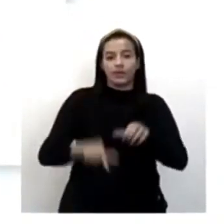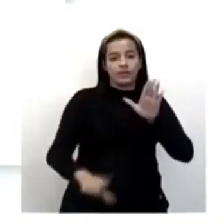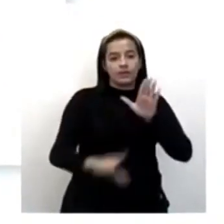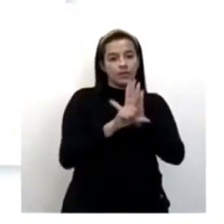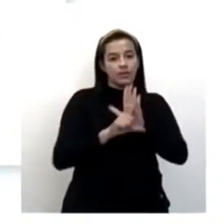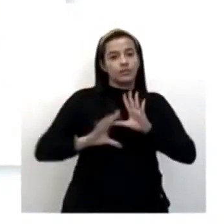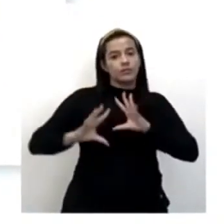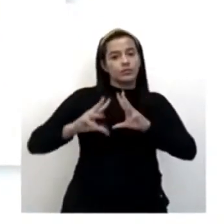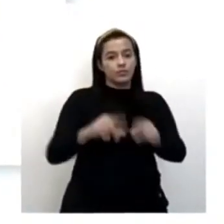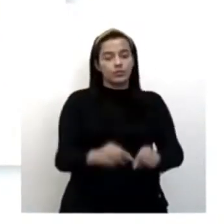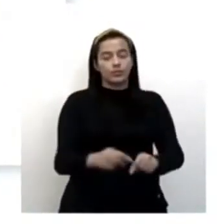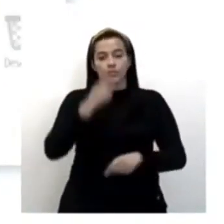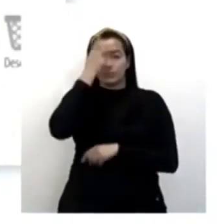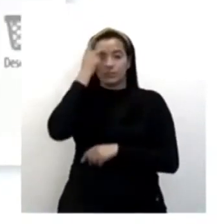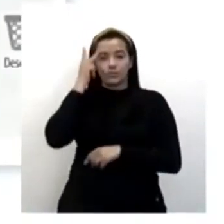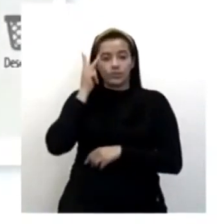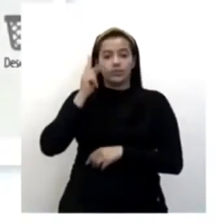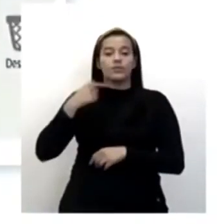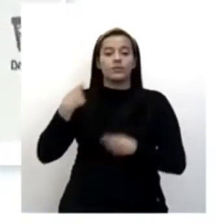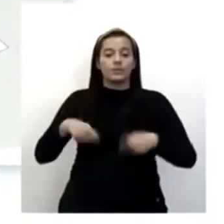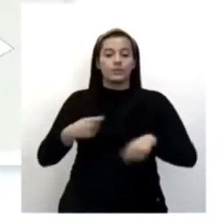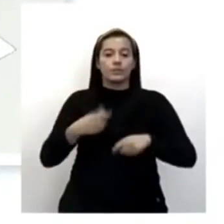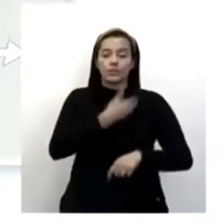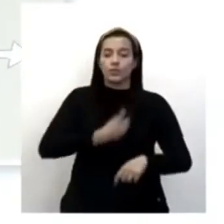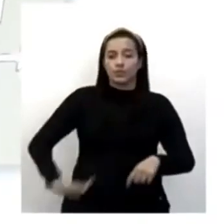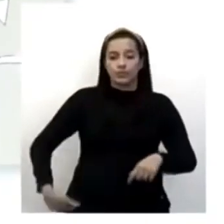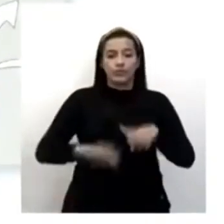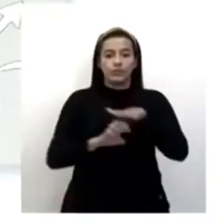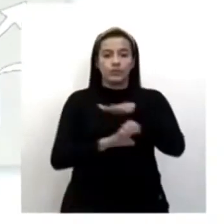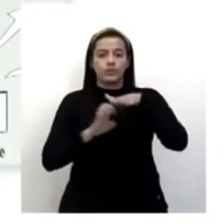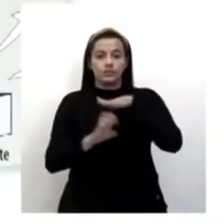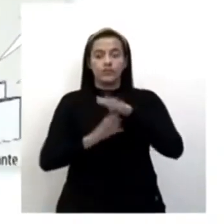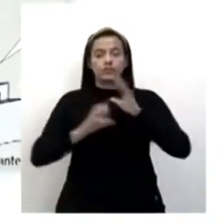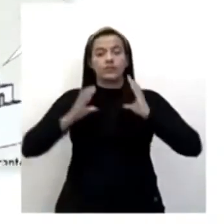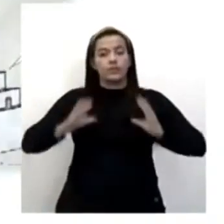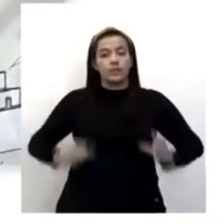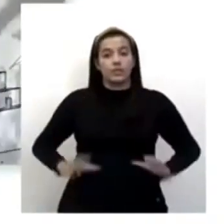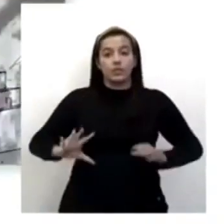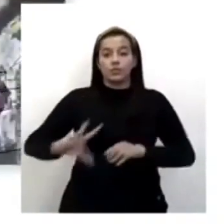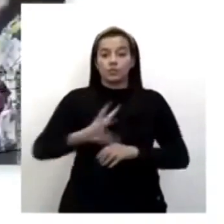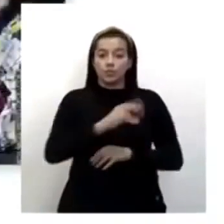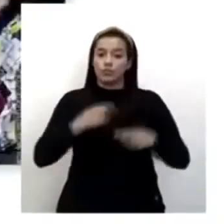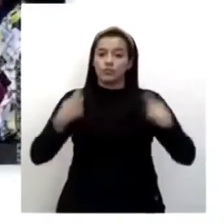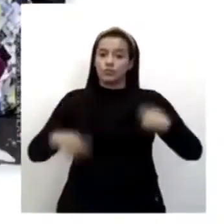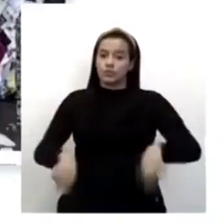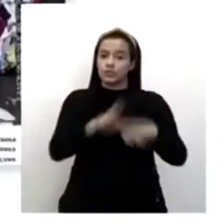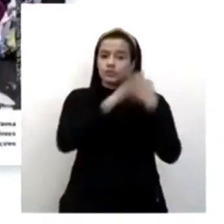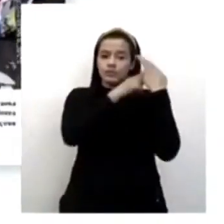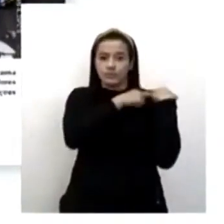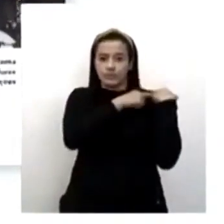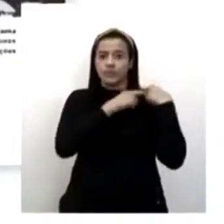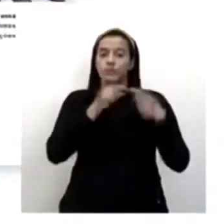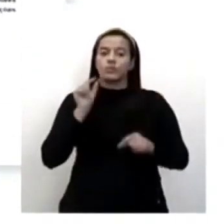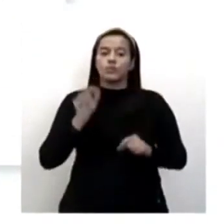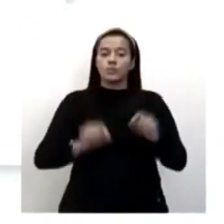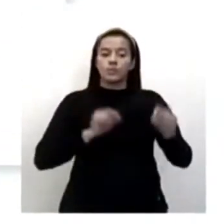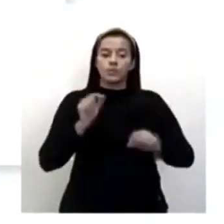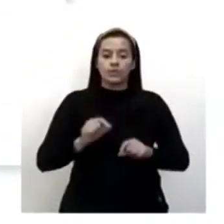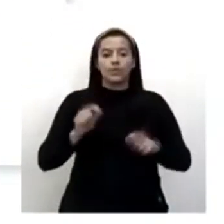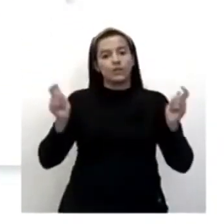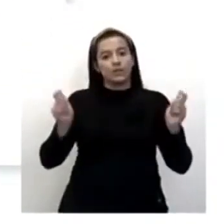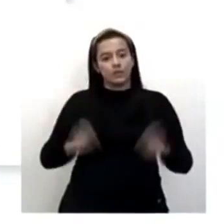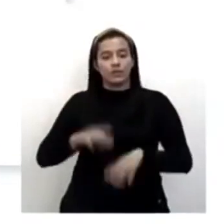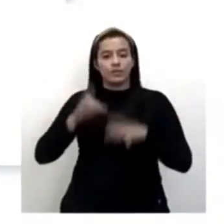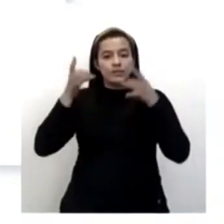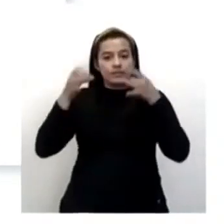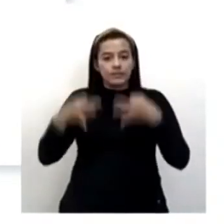os envolvidos, governos, empresas e cidadãos, assumam suas responsabilidades e deem destinação